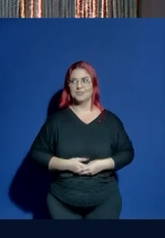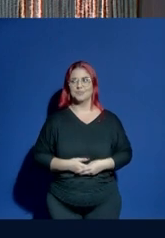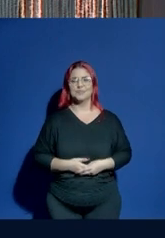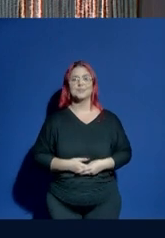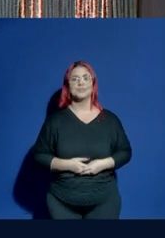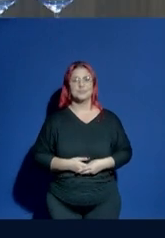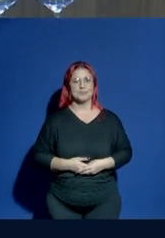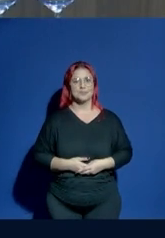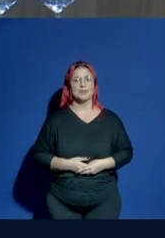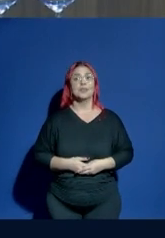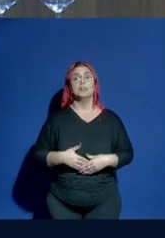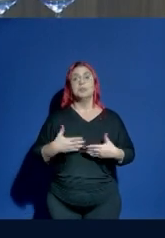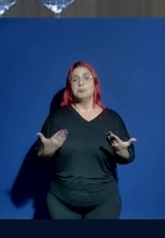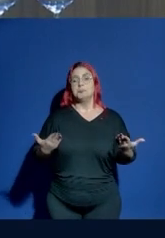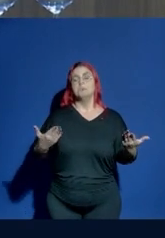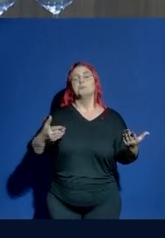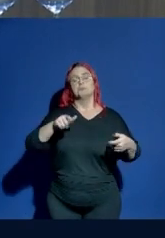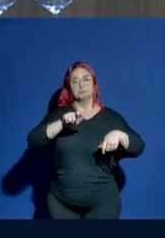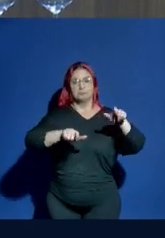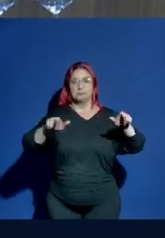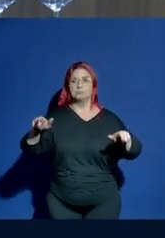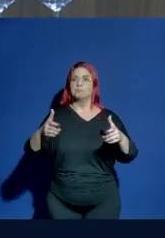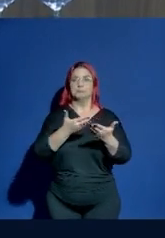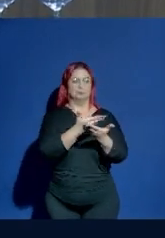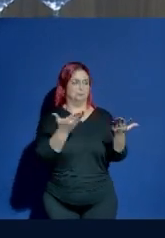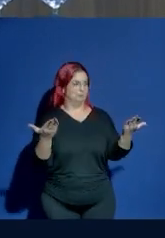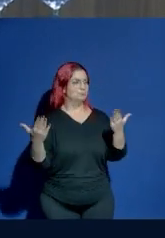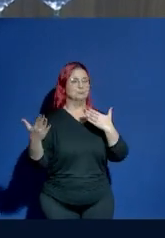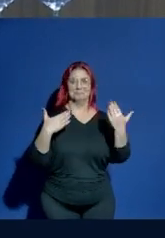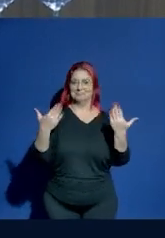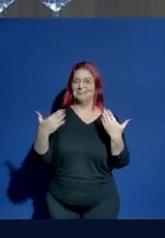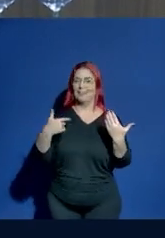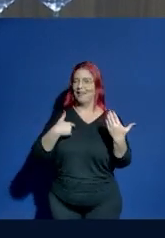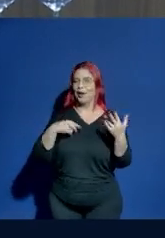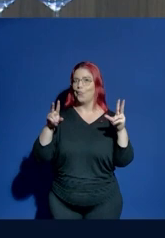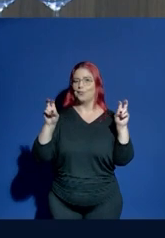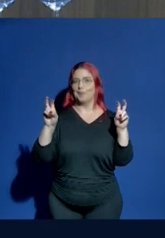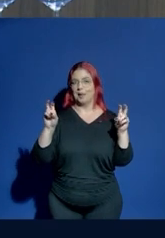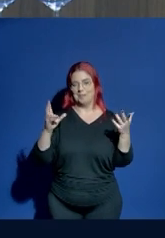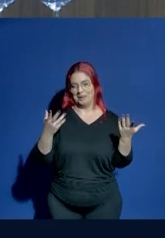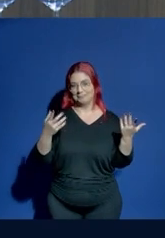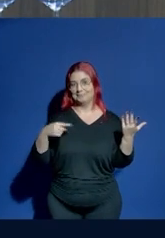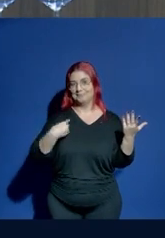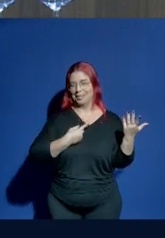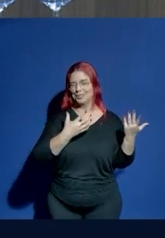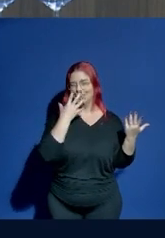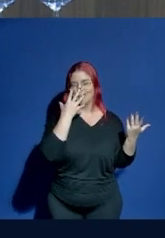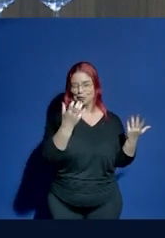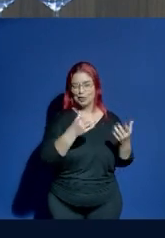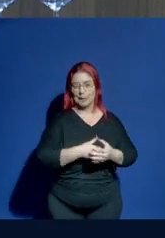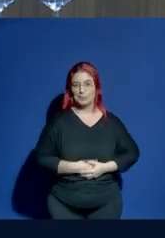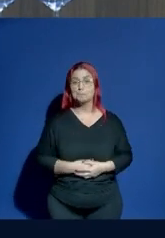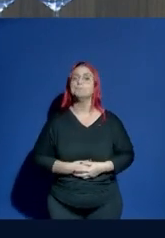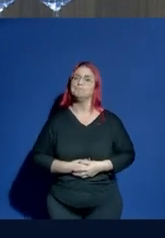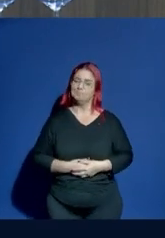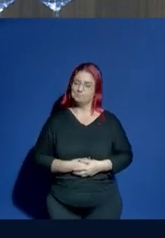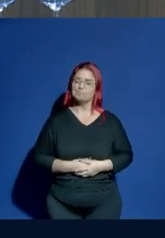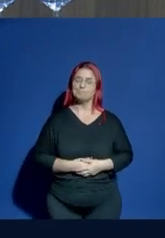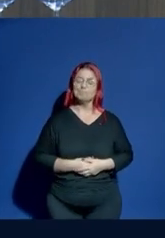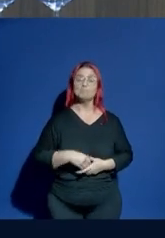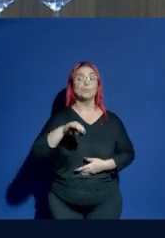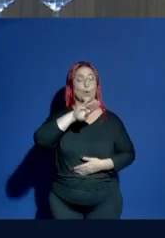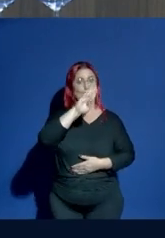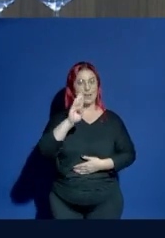para nós aqui, os colegas, o Rafael, o Erasmo, é tão apaixonante. Sem dúvida nenhuma, o Brasil é